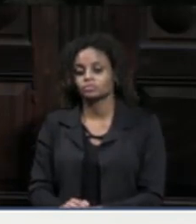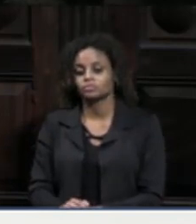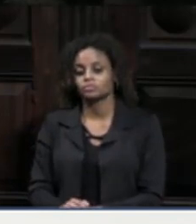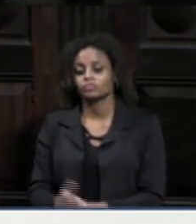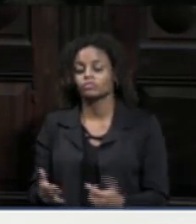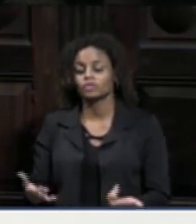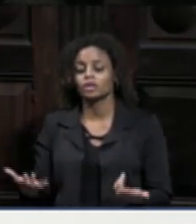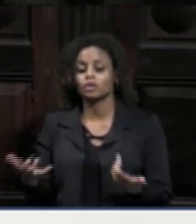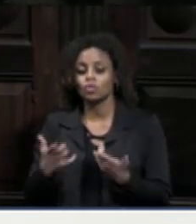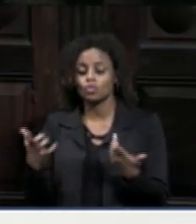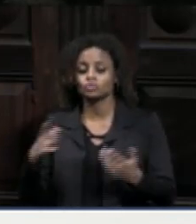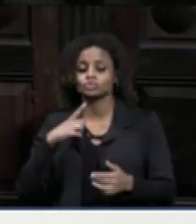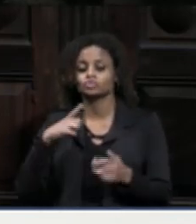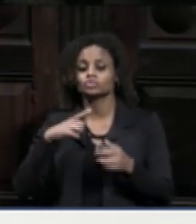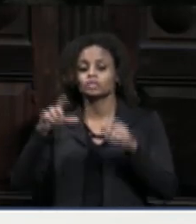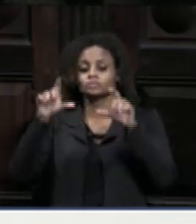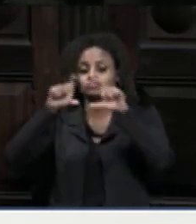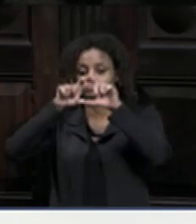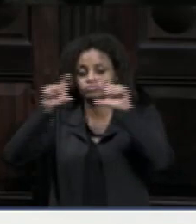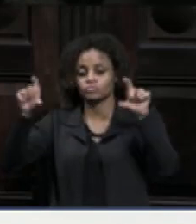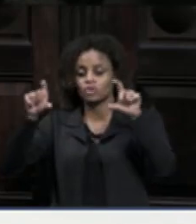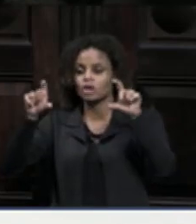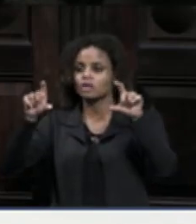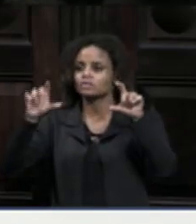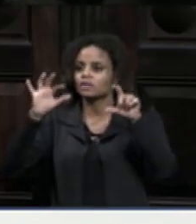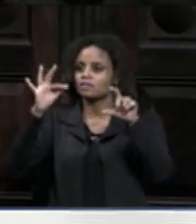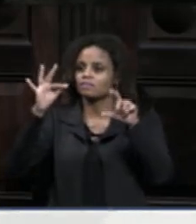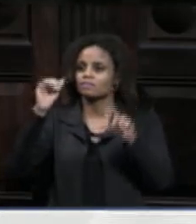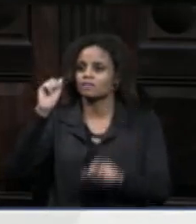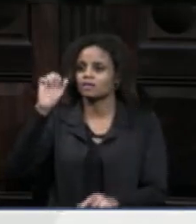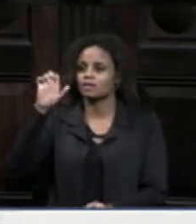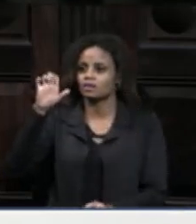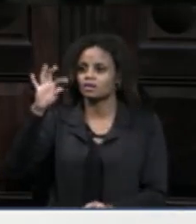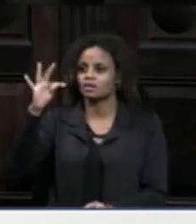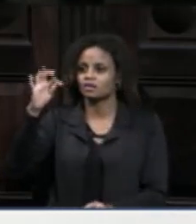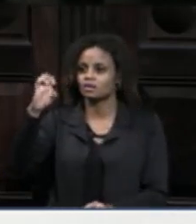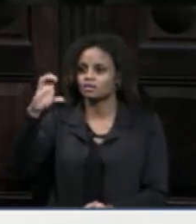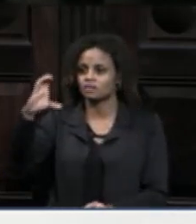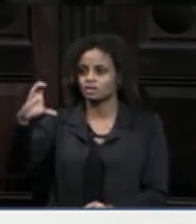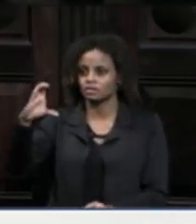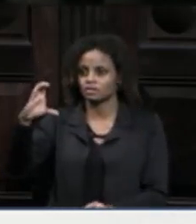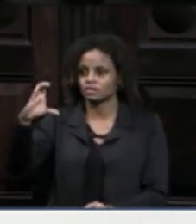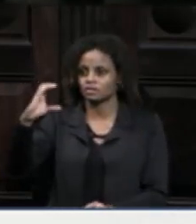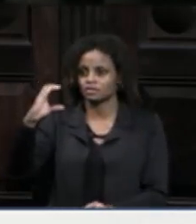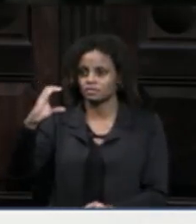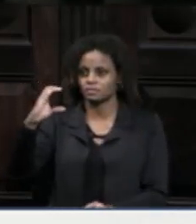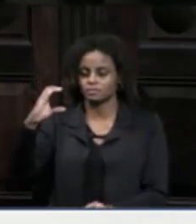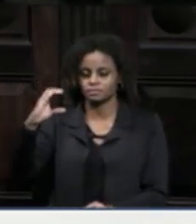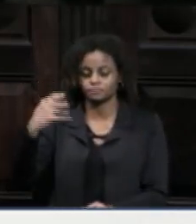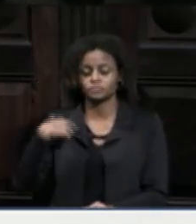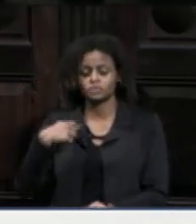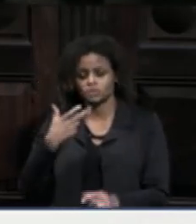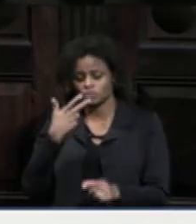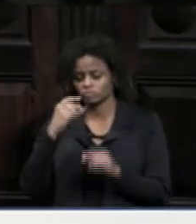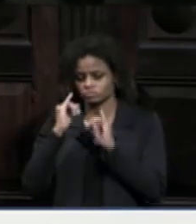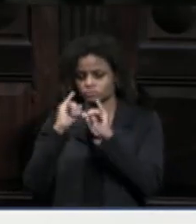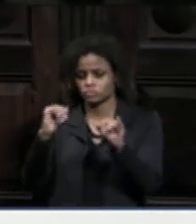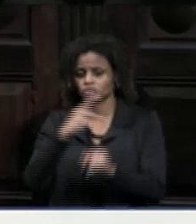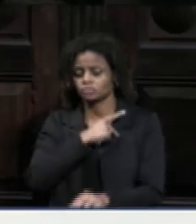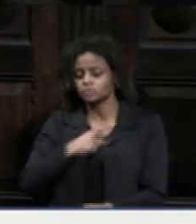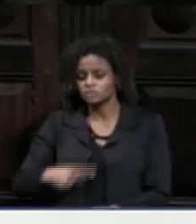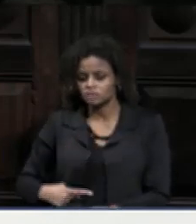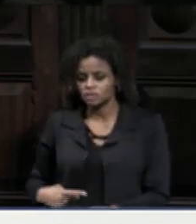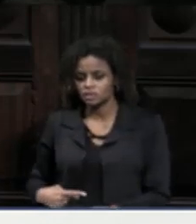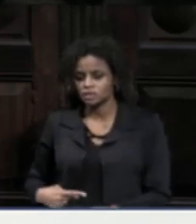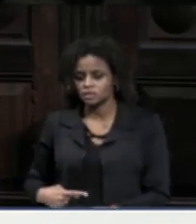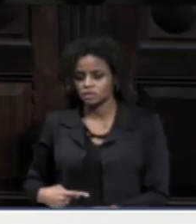o título de FATEC. Então, estou afirmando a Vossa Excelência que